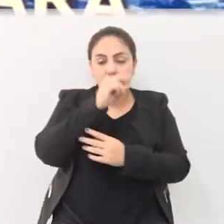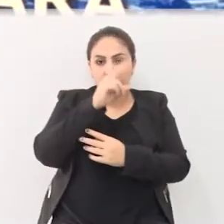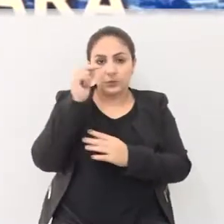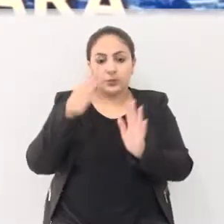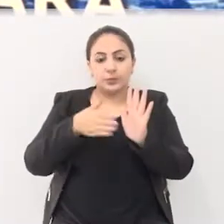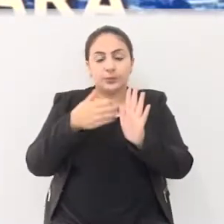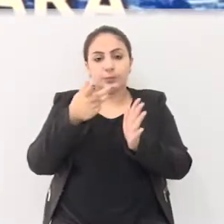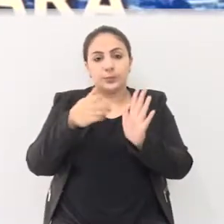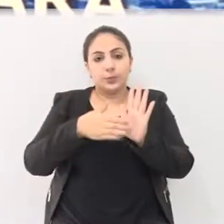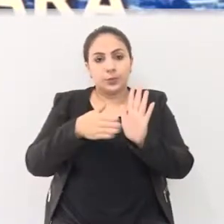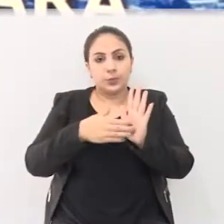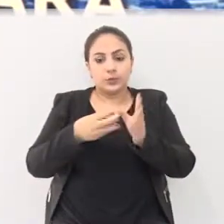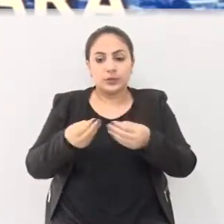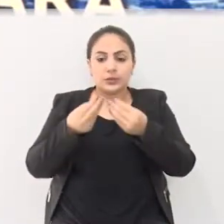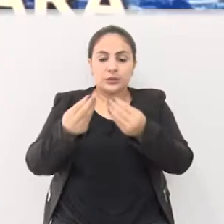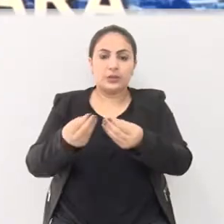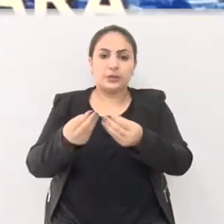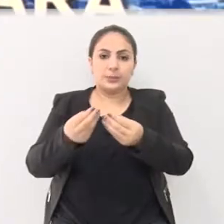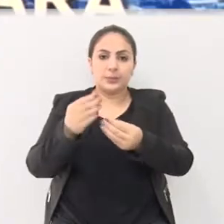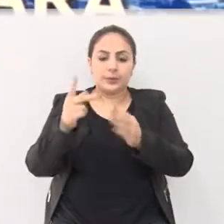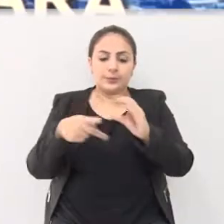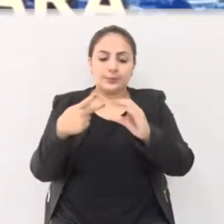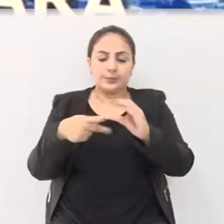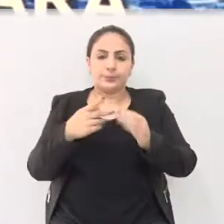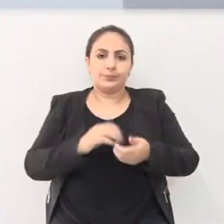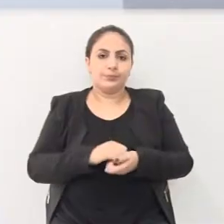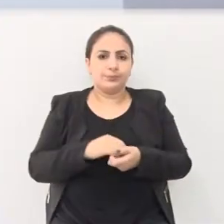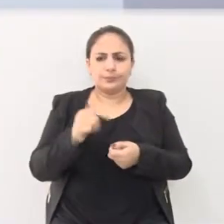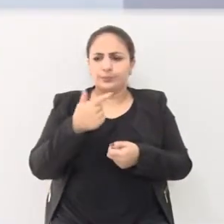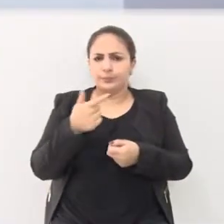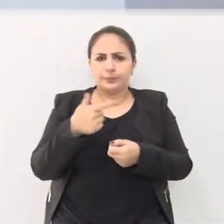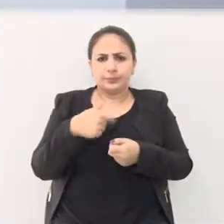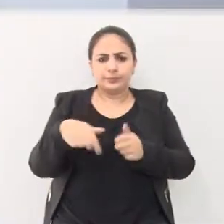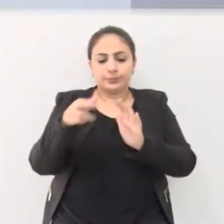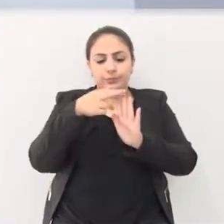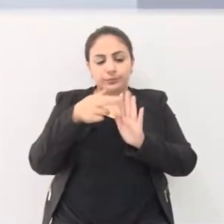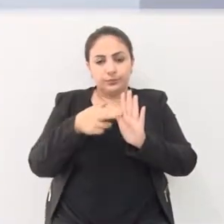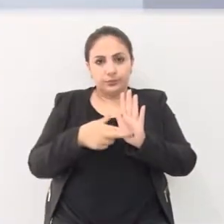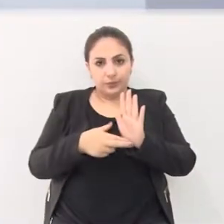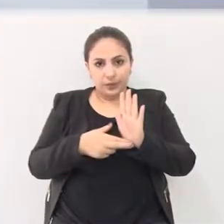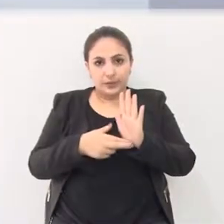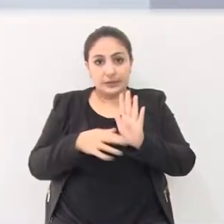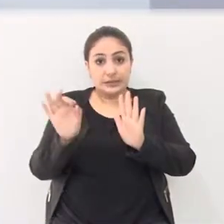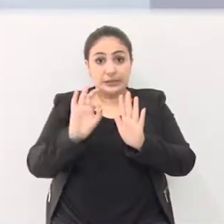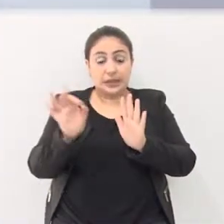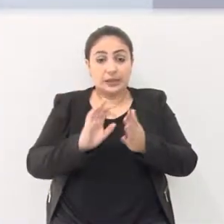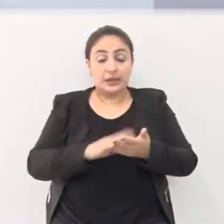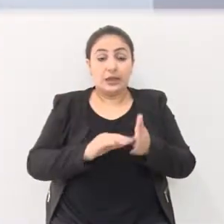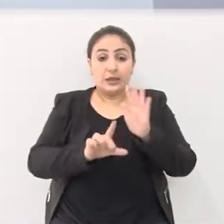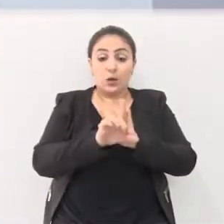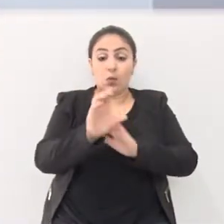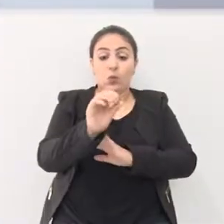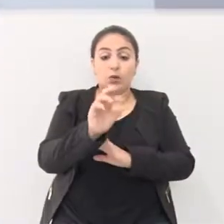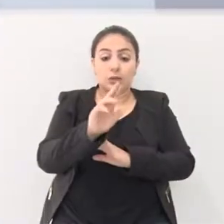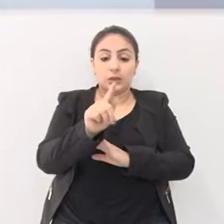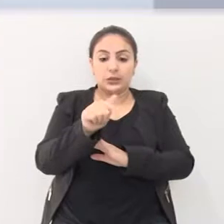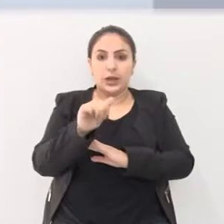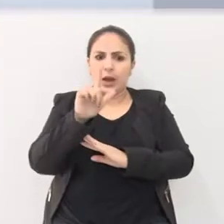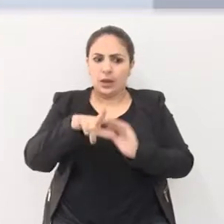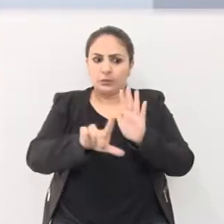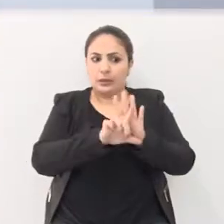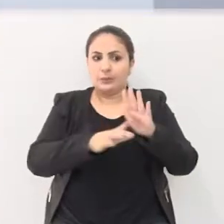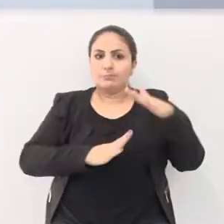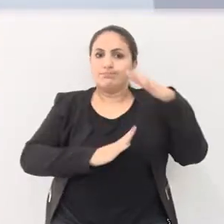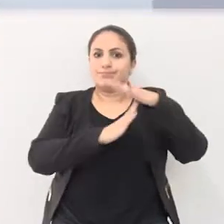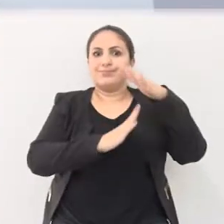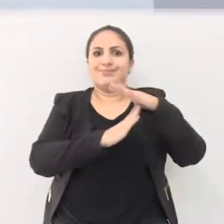Executivo às proposições enviadas pela Câmara. Não tem nenhuma regulamentação hoje na lei orgânica, que é a lei máxima, a lei maior